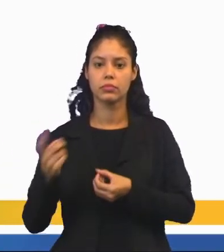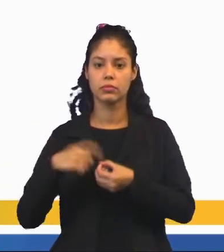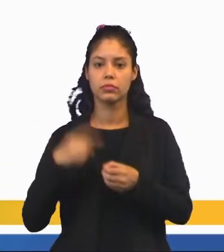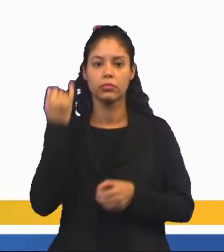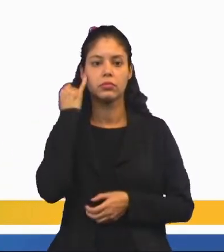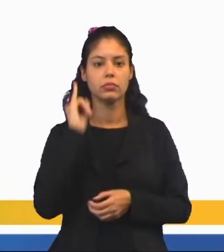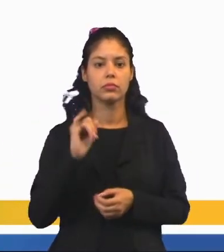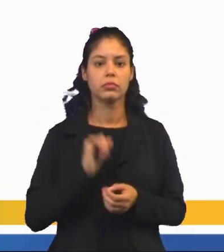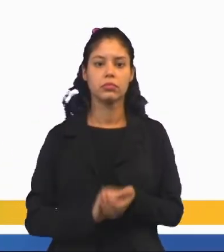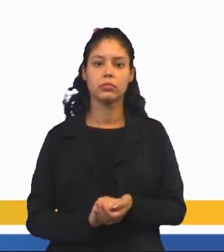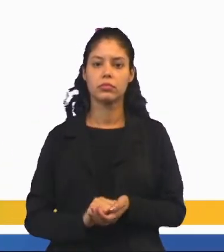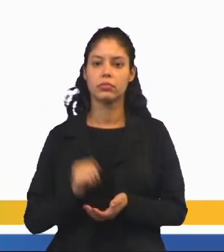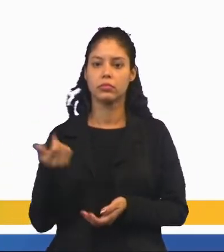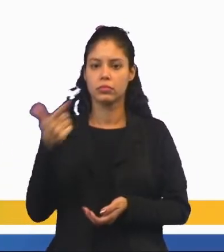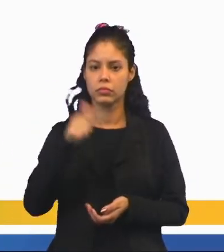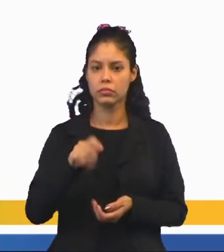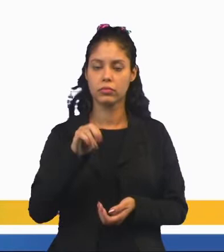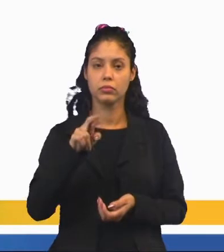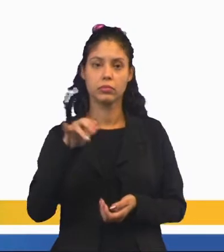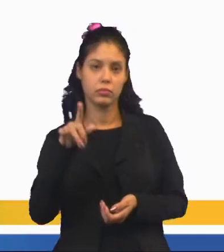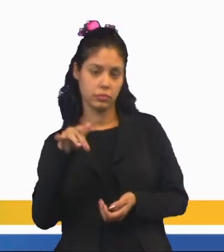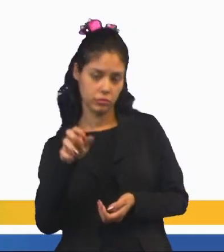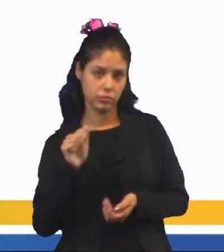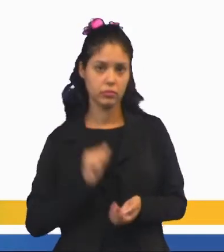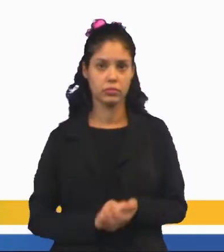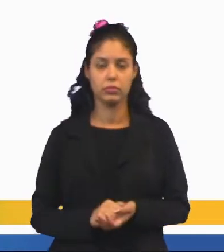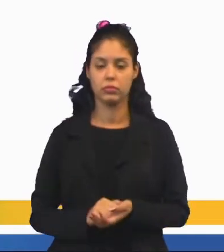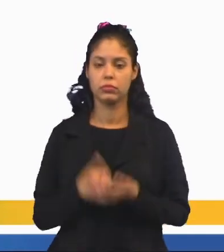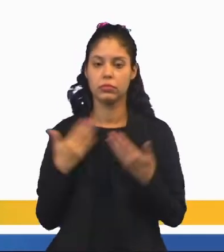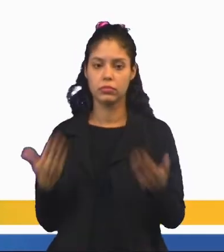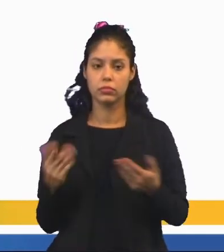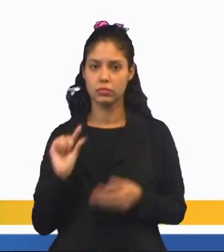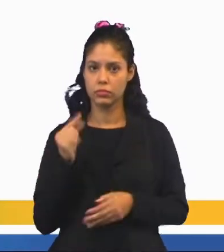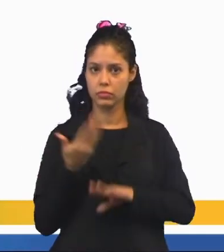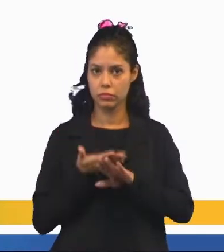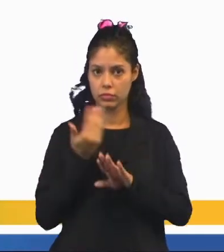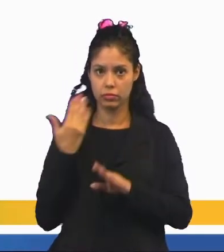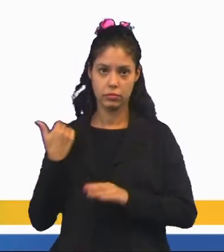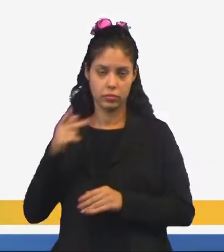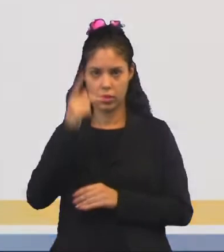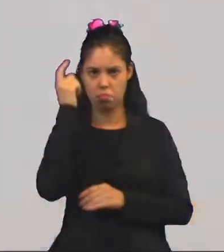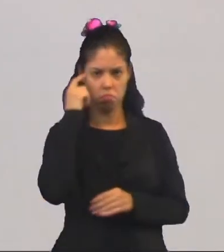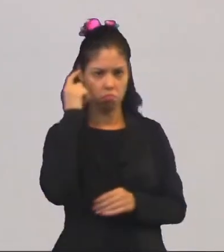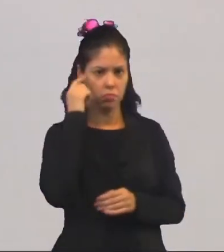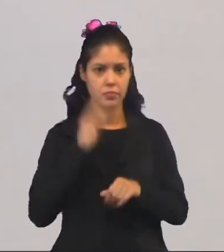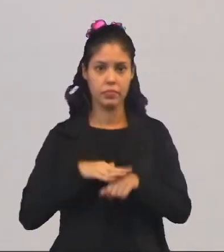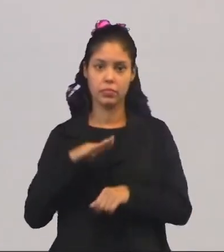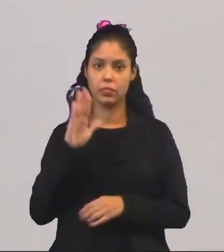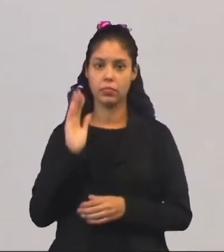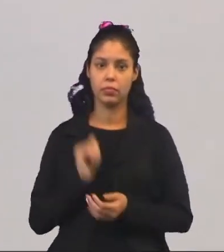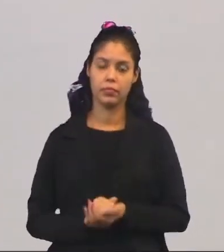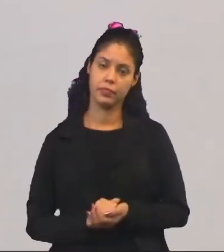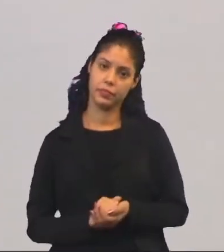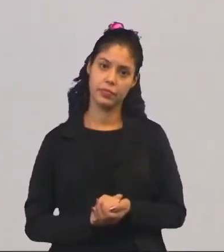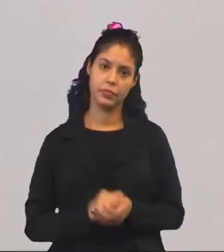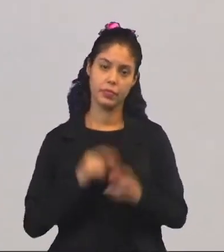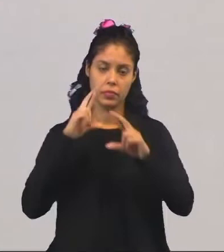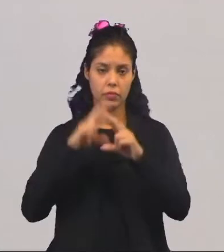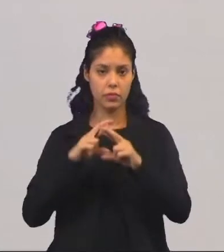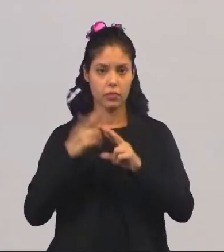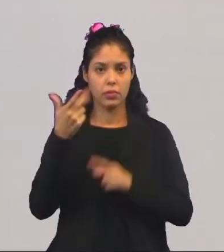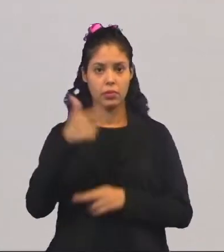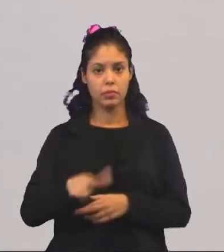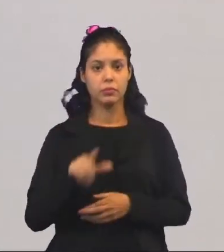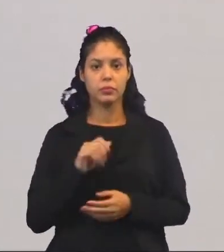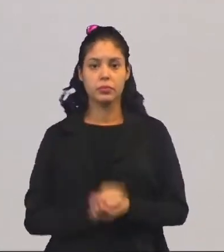da reutilização e reaproveitamento de embalagens. Há pouco tempo atrás, ninguém pensava mais em